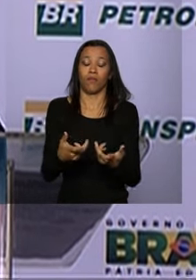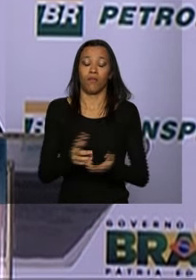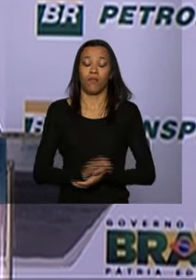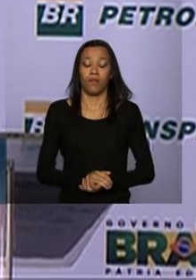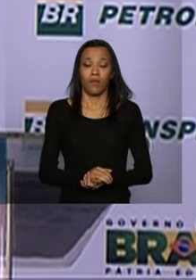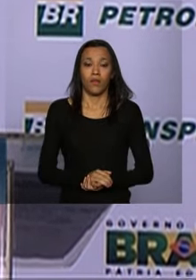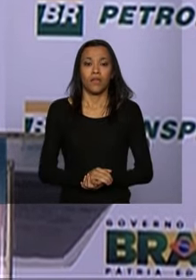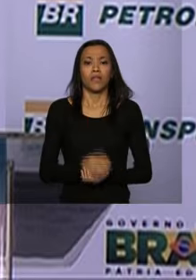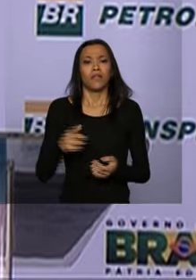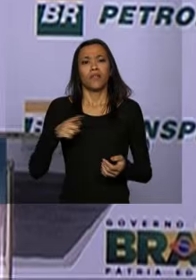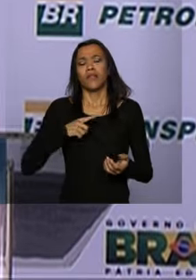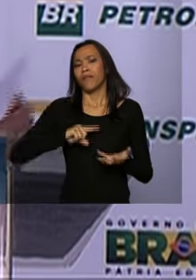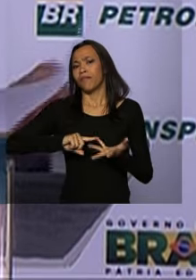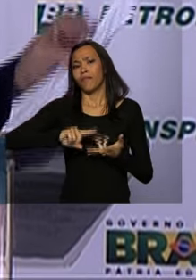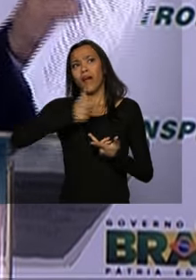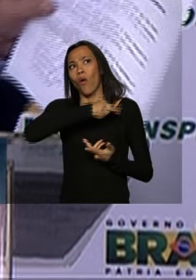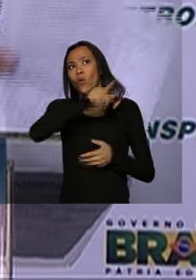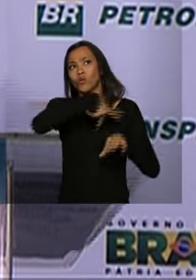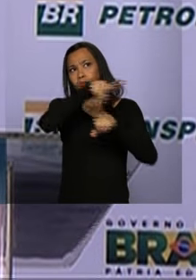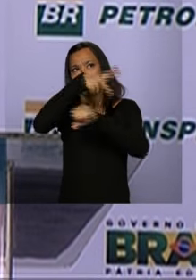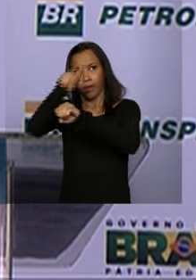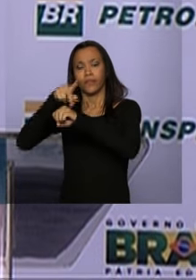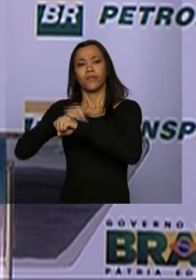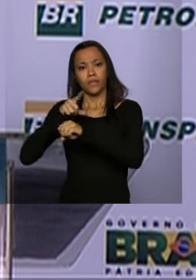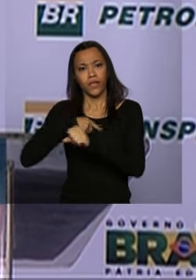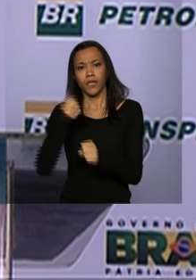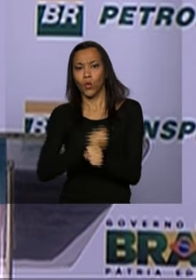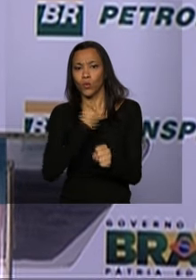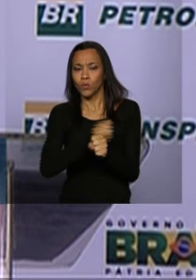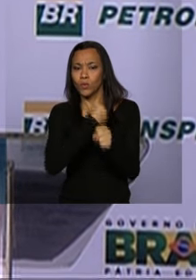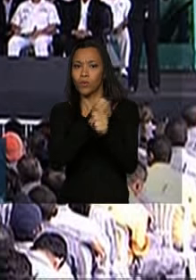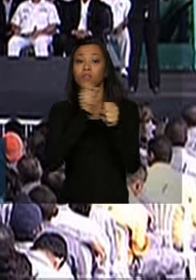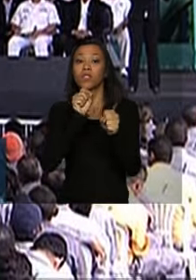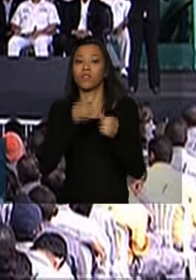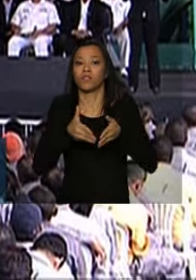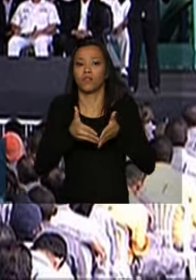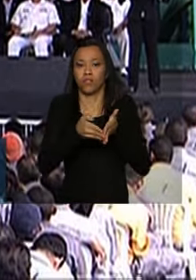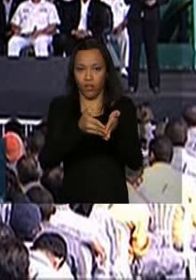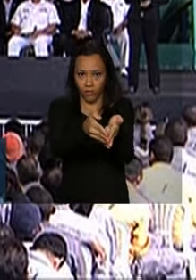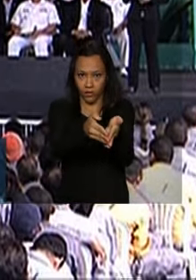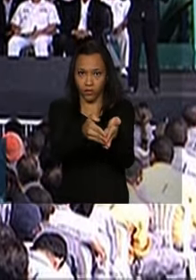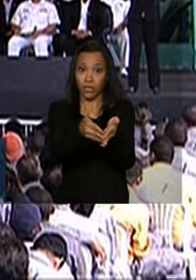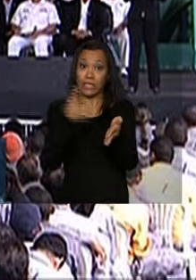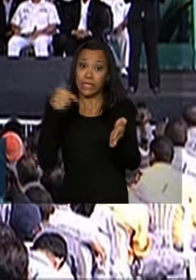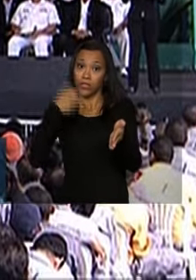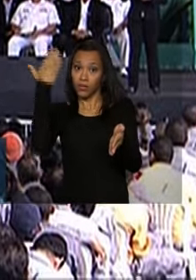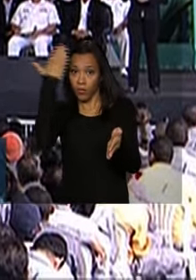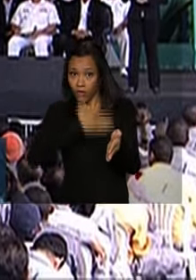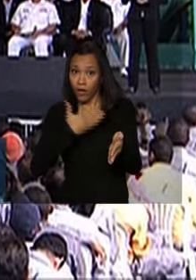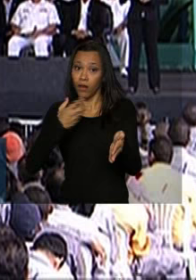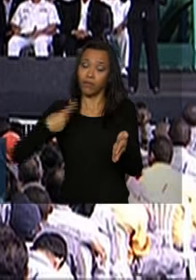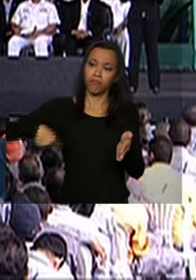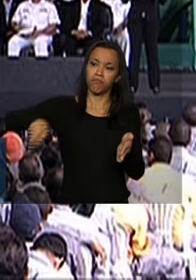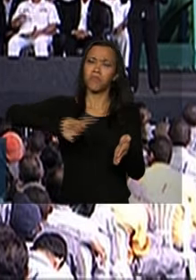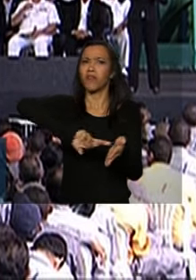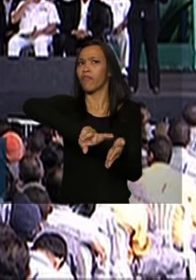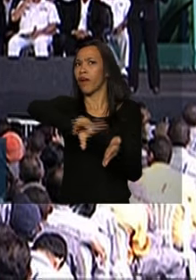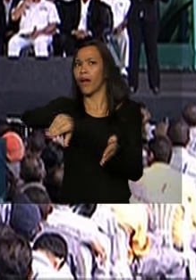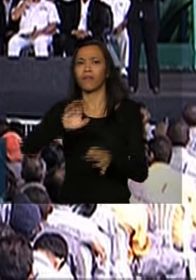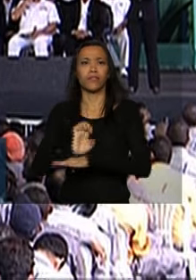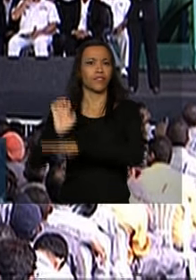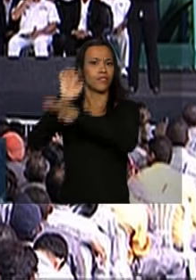tem em demais países onde existe a construção naval. Essa compreensão também tem sido demonstrada pelas autoridades de vários